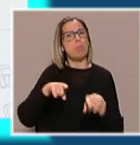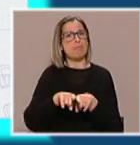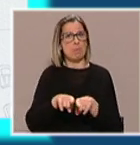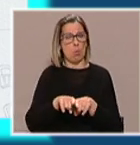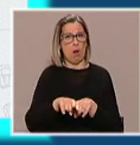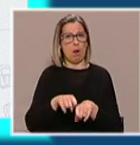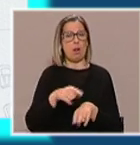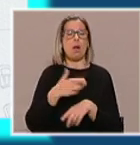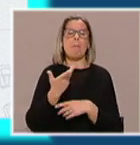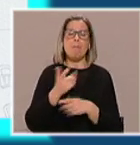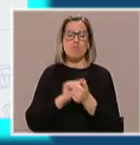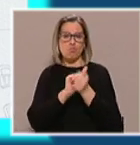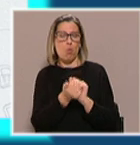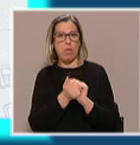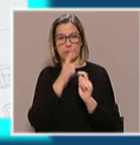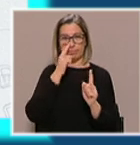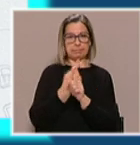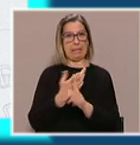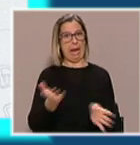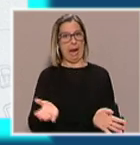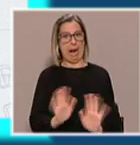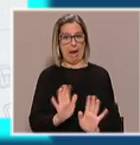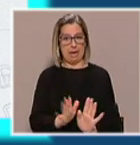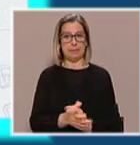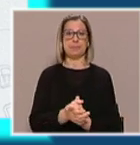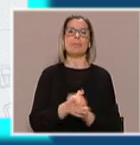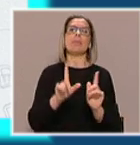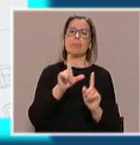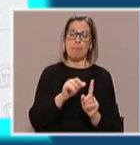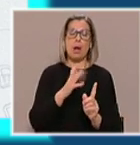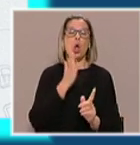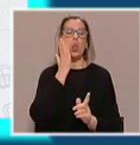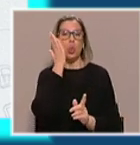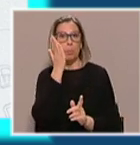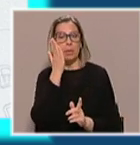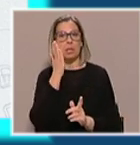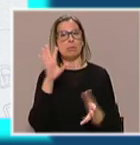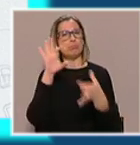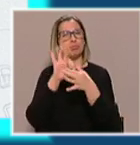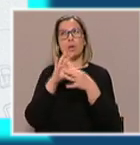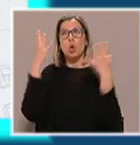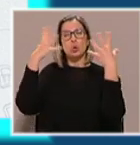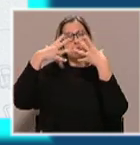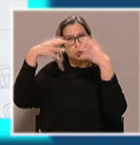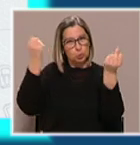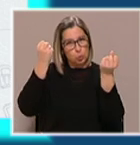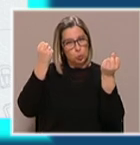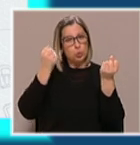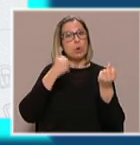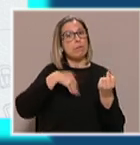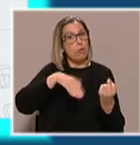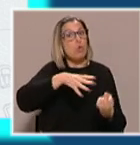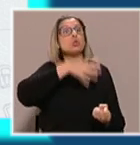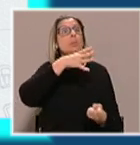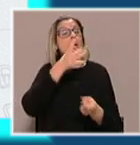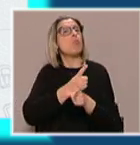alterar o nosso relógio biológico. Depois, dormir no escuro, e já vamos perceber a importância aqui da luz